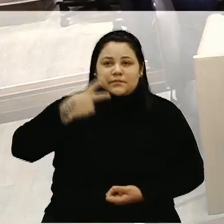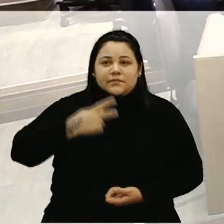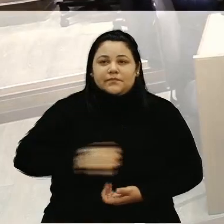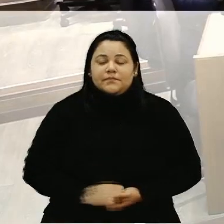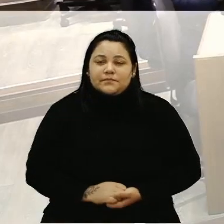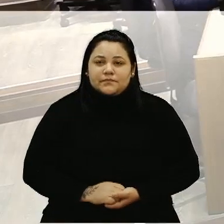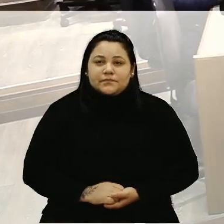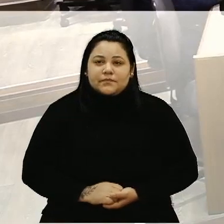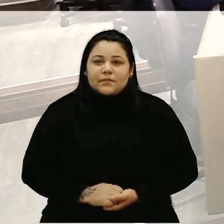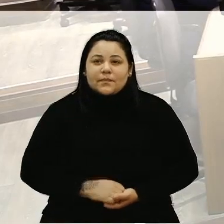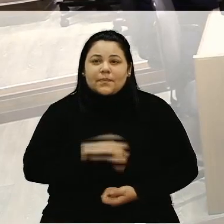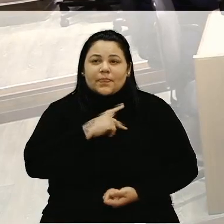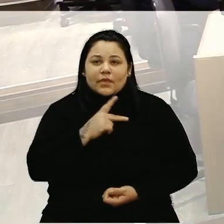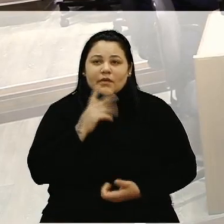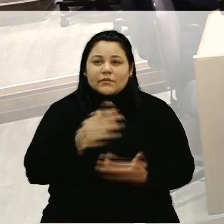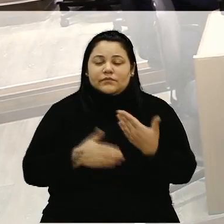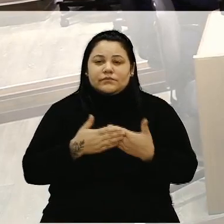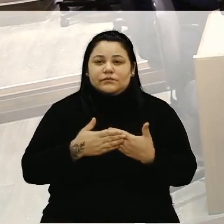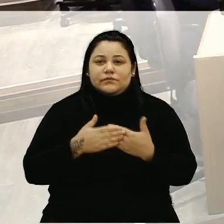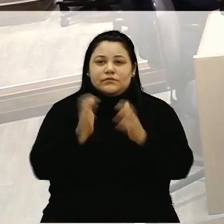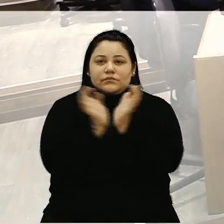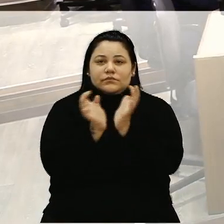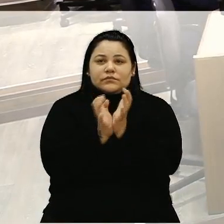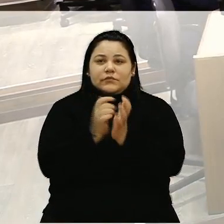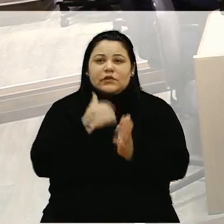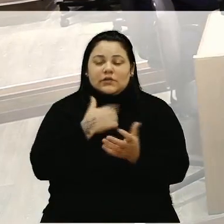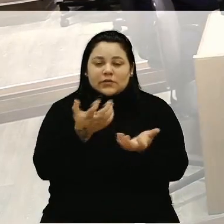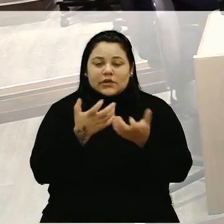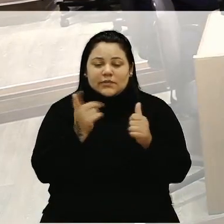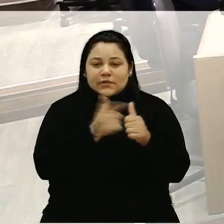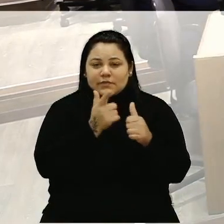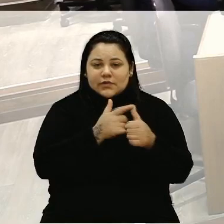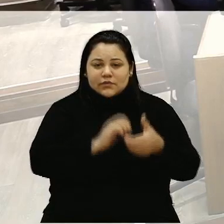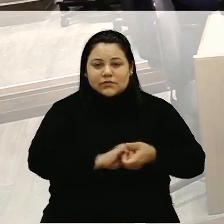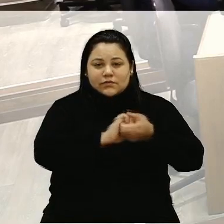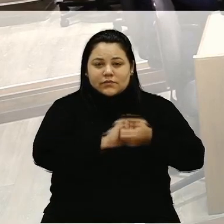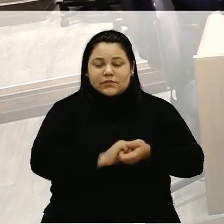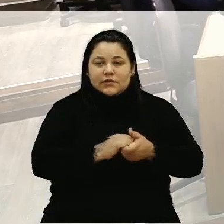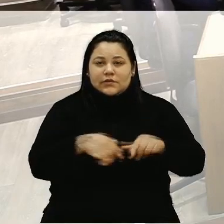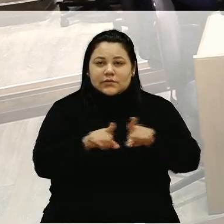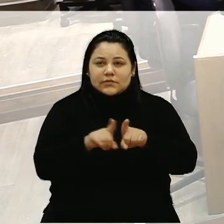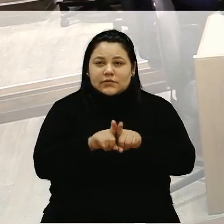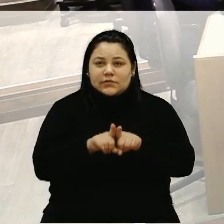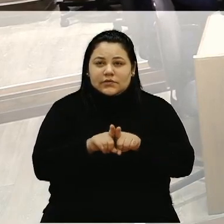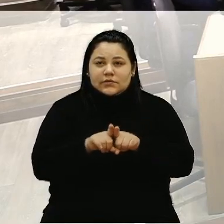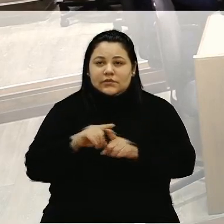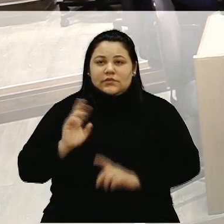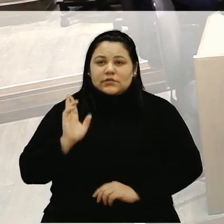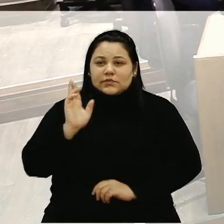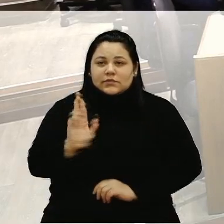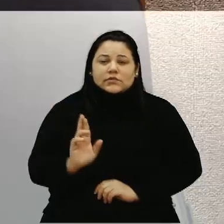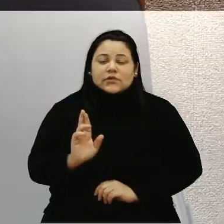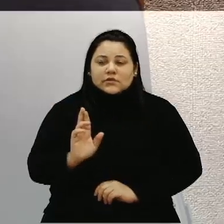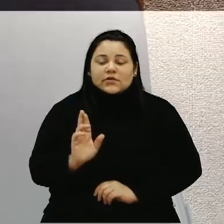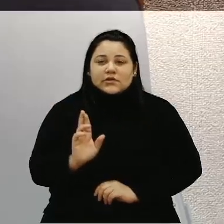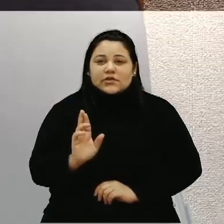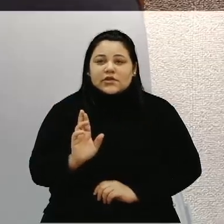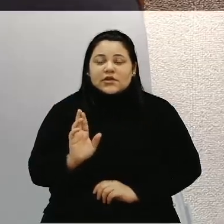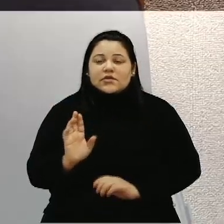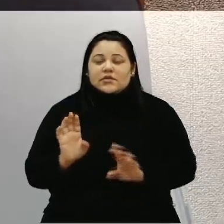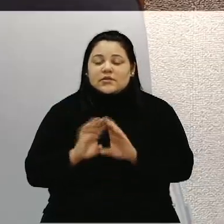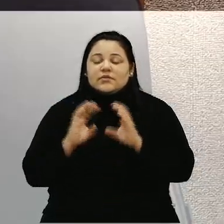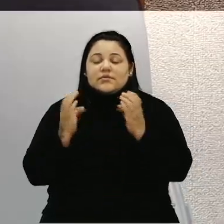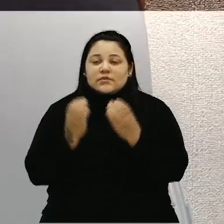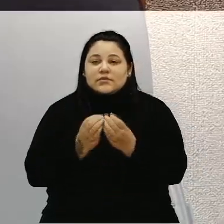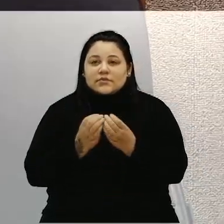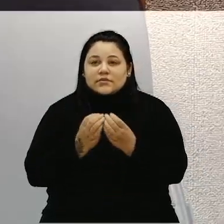Senhor presidente, nobres colegas, eu queria primeiramente então aqui cumprimentar os representantes das comunidades que estão